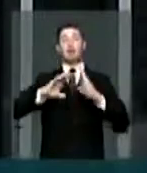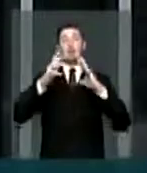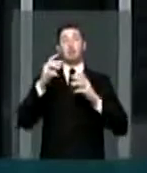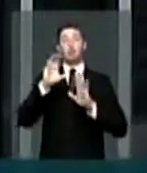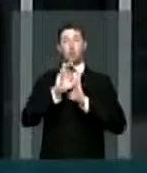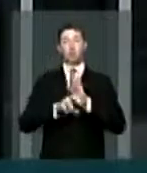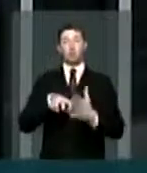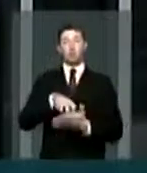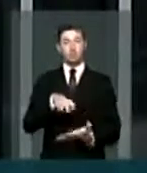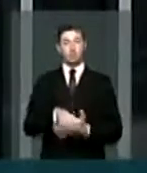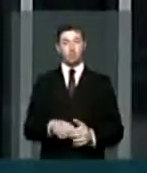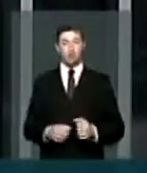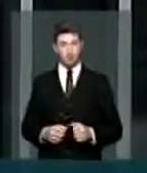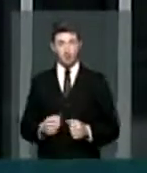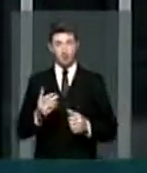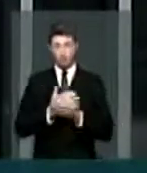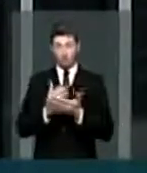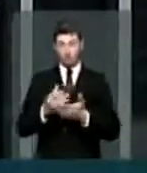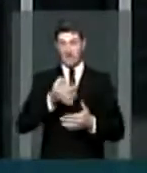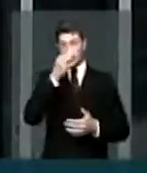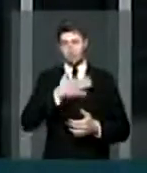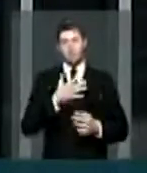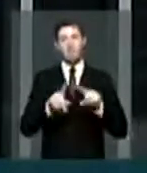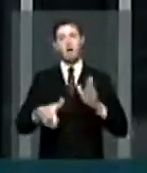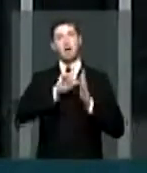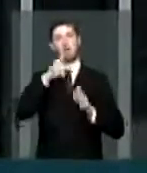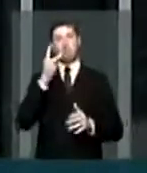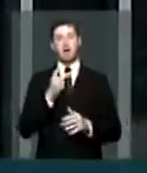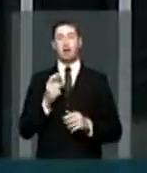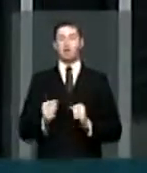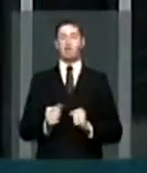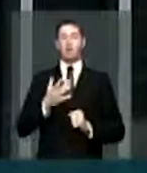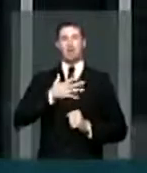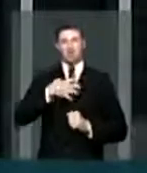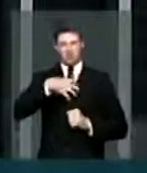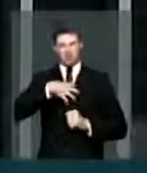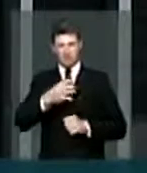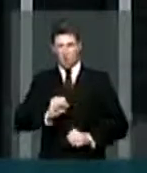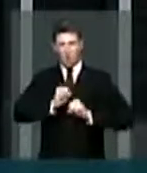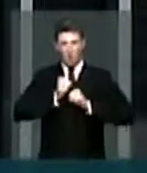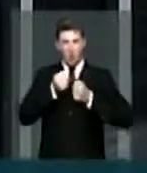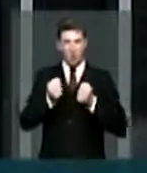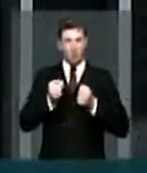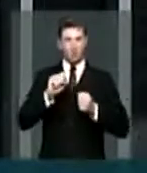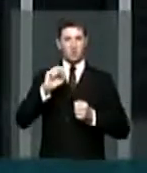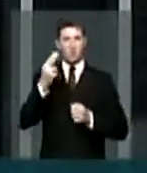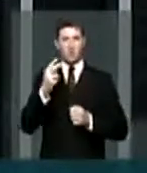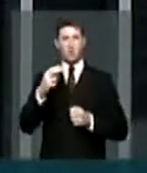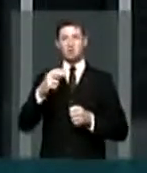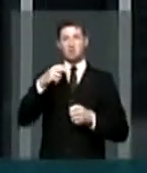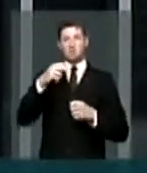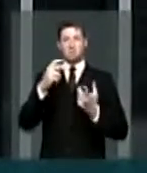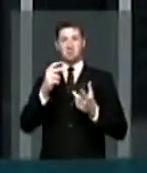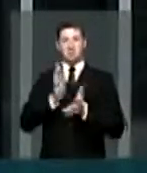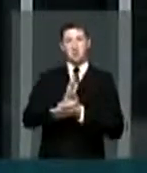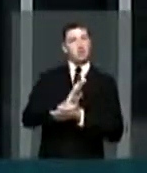Antes de iniciar a minha crítica, faço questão de dizer que não tenho nenhum sentimento de ódio ou rancor contra